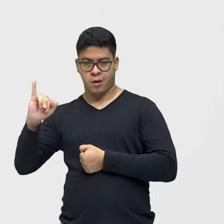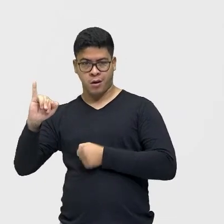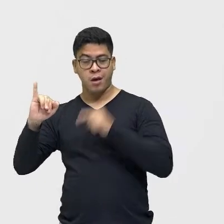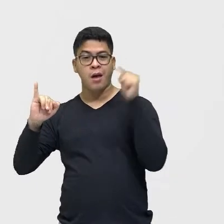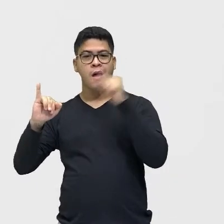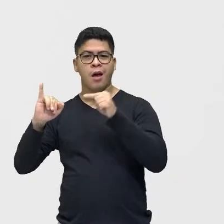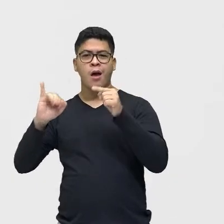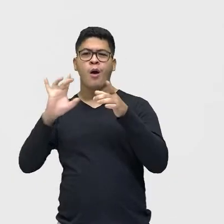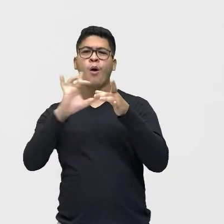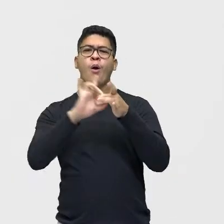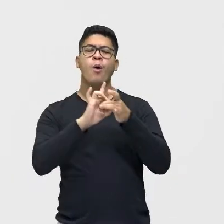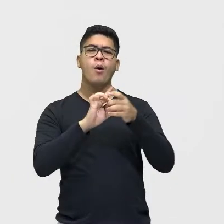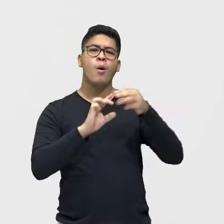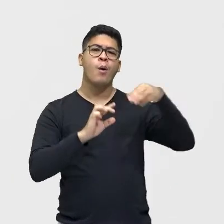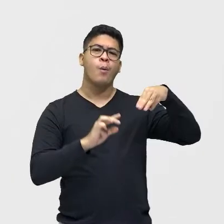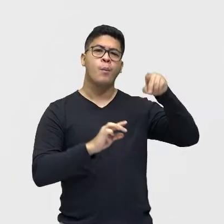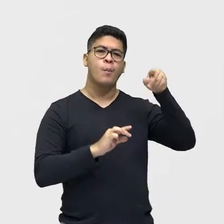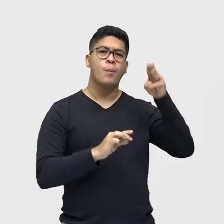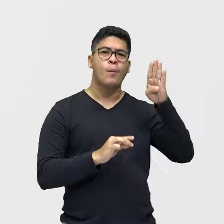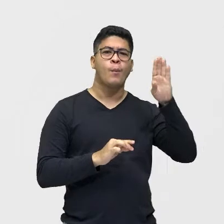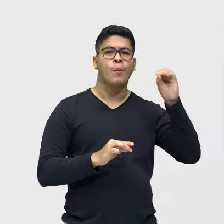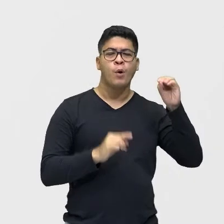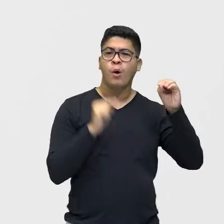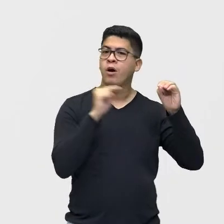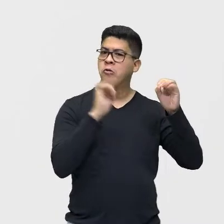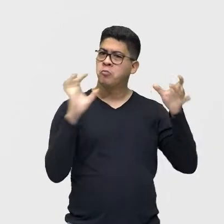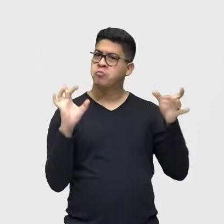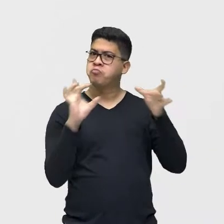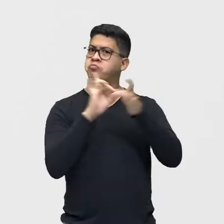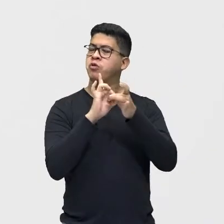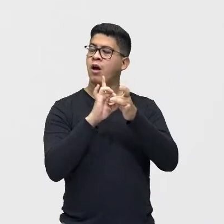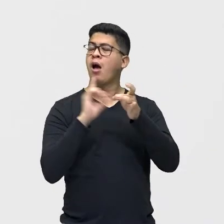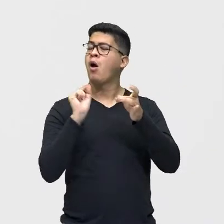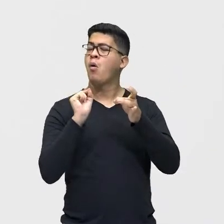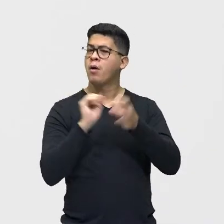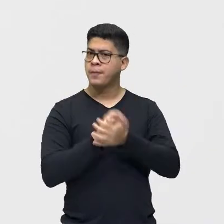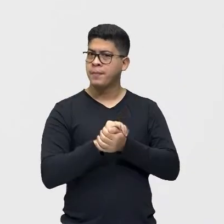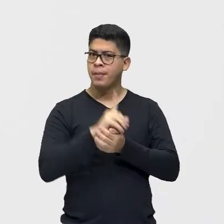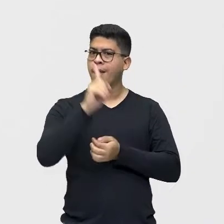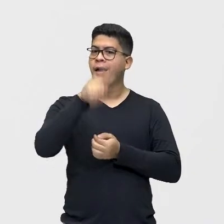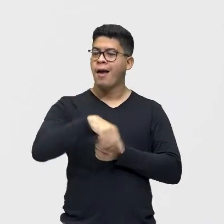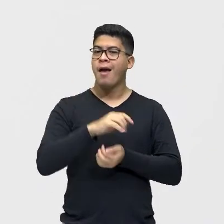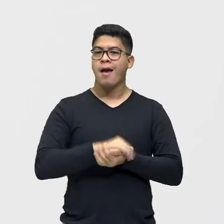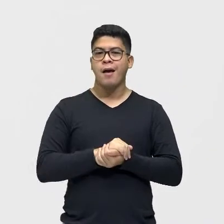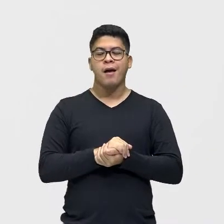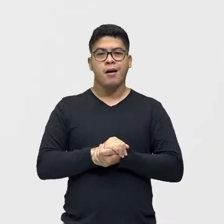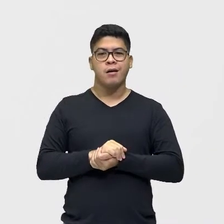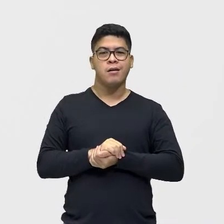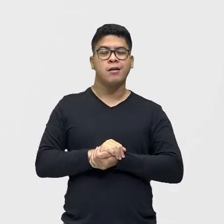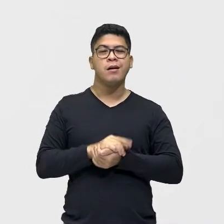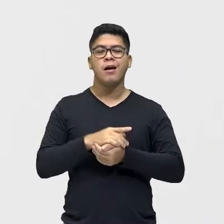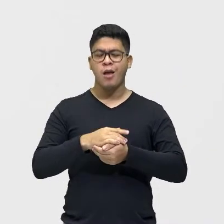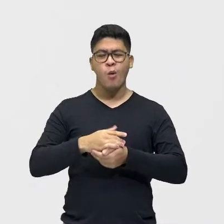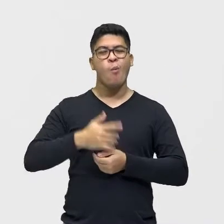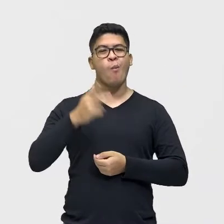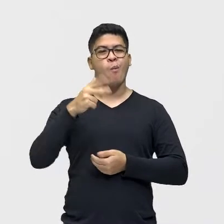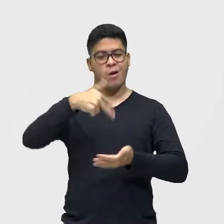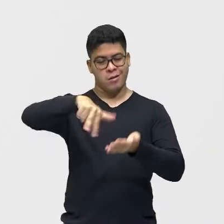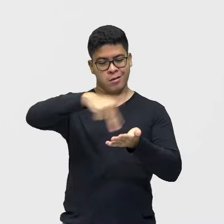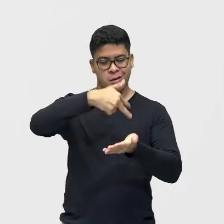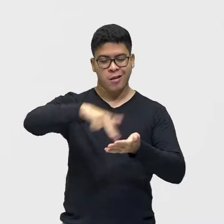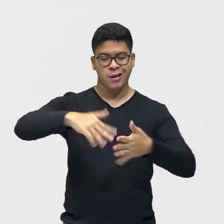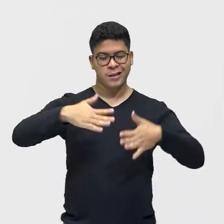significa furado. Então, pau oco furado, que vai produzir um som, certo? É uma dança muito alegre, você já